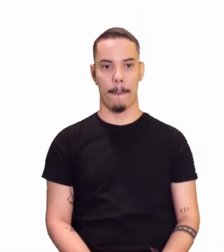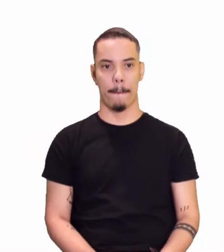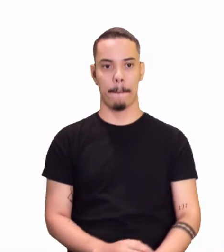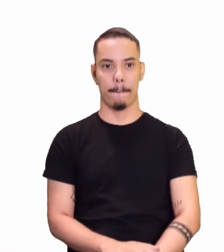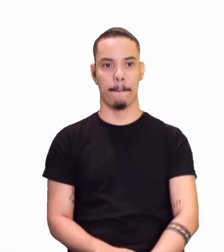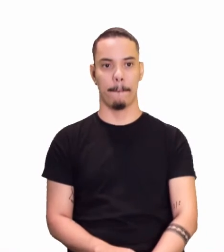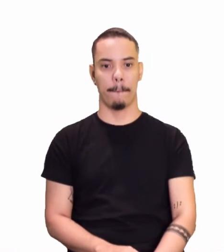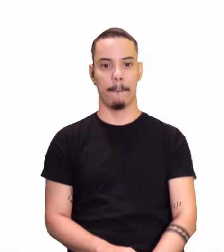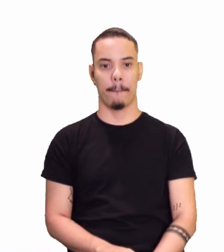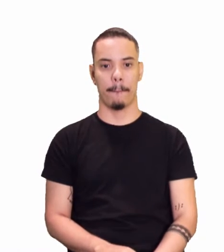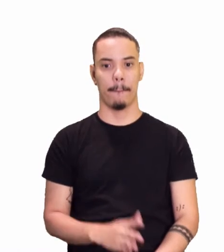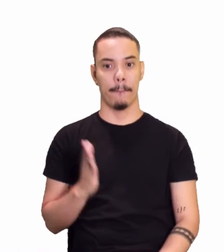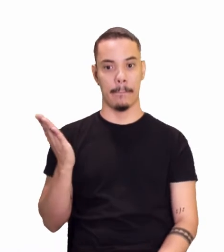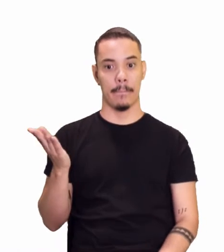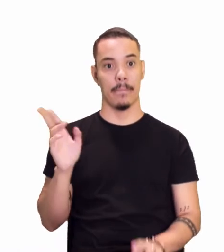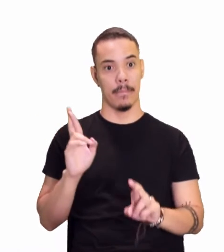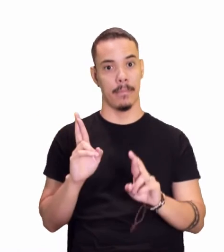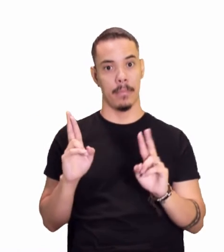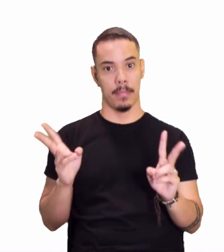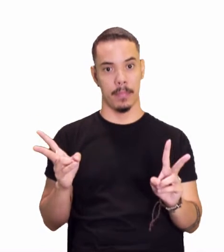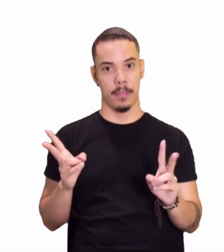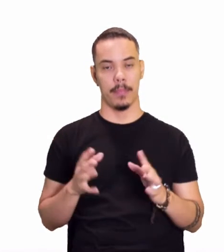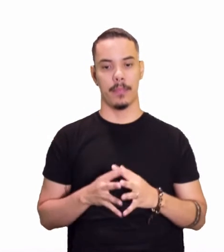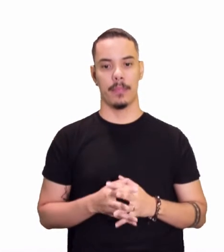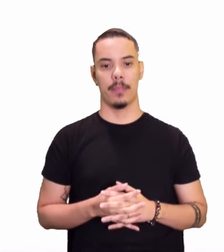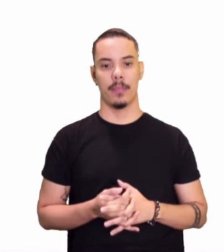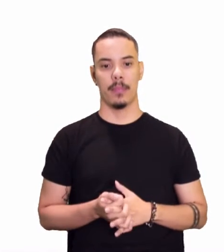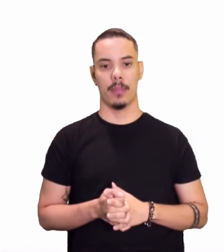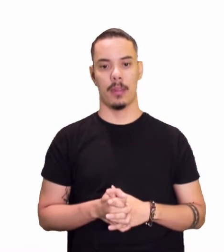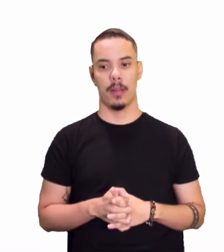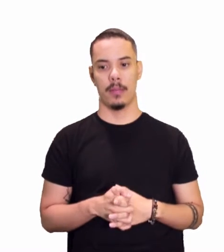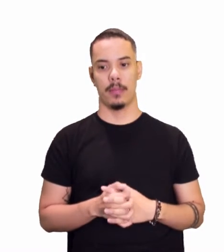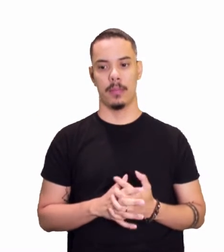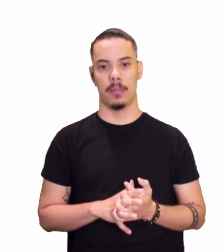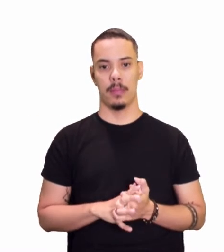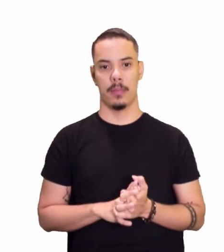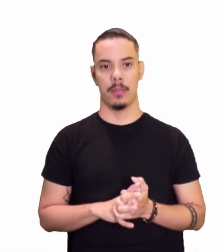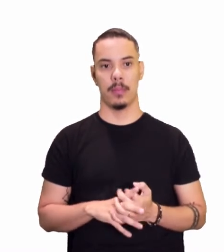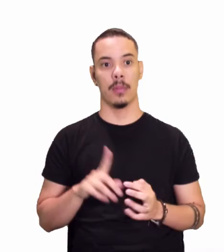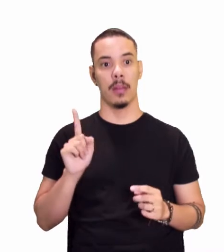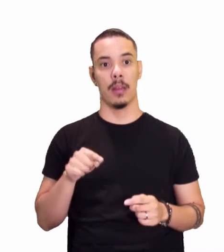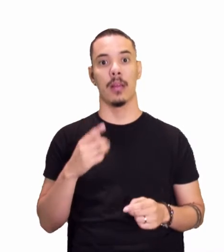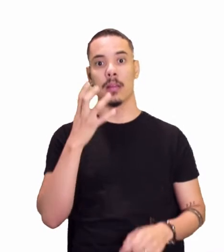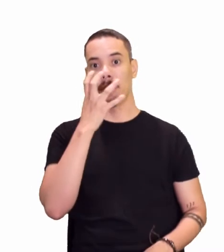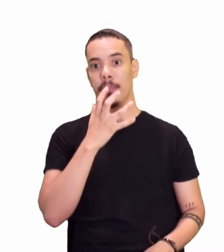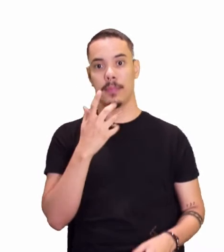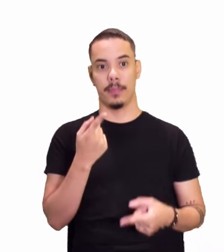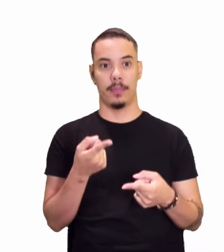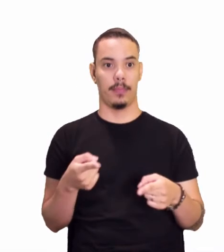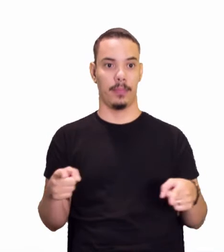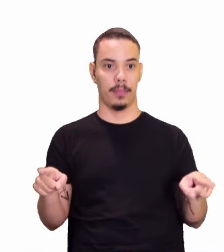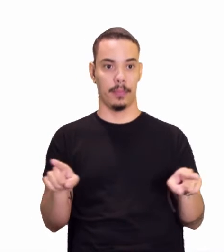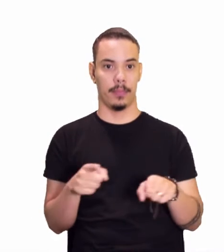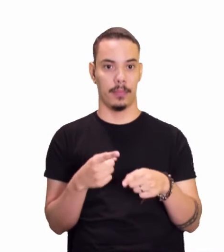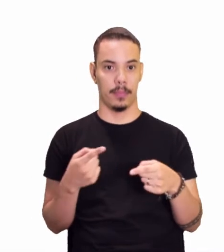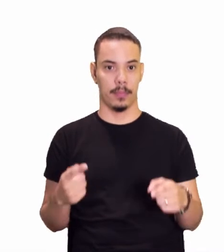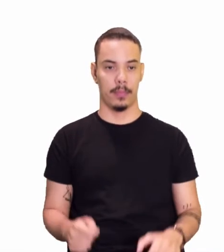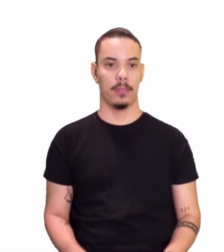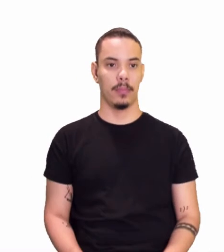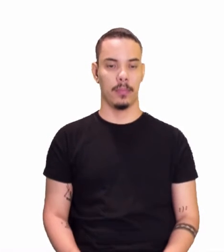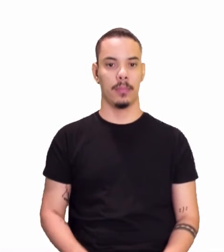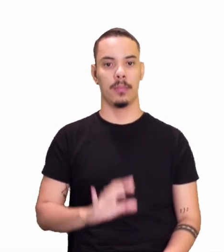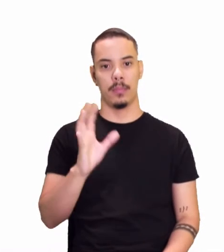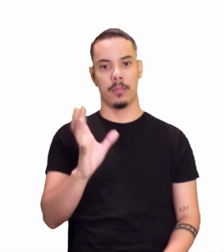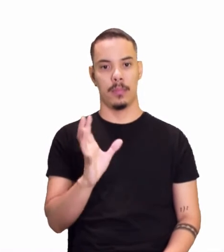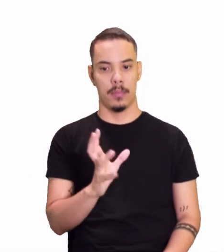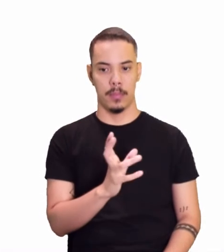Beleza, essa é a diferença, né, da cantiga do trovadorismo, que sim, essa era cantada, né? Ai, muito